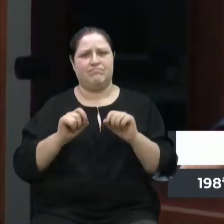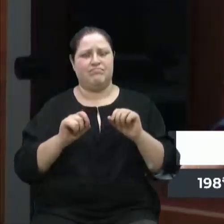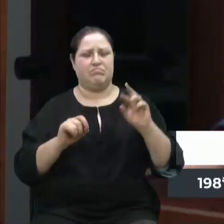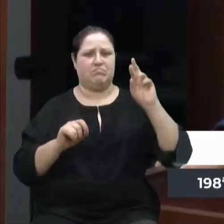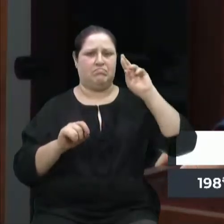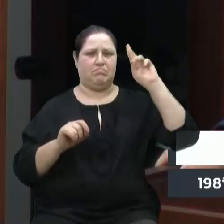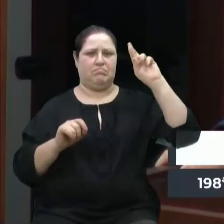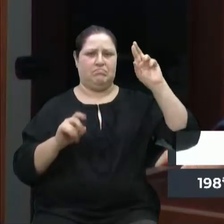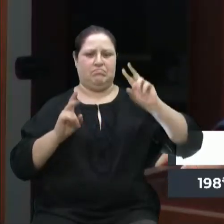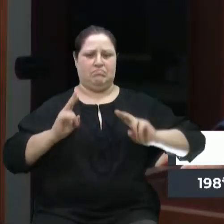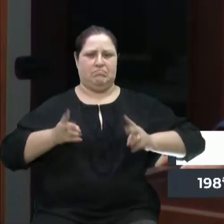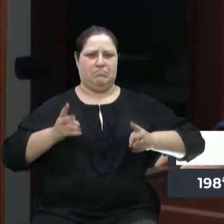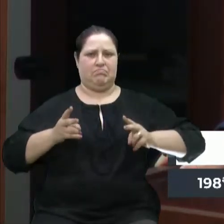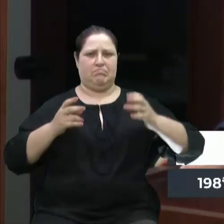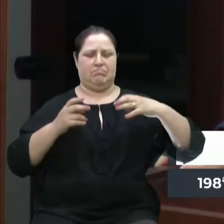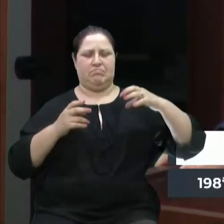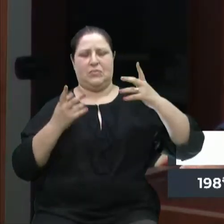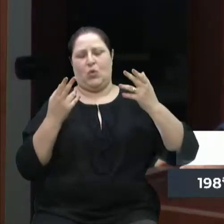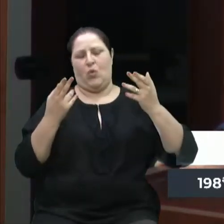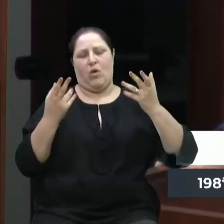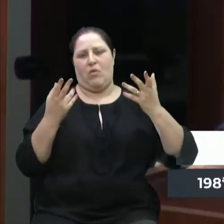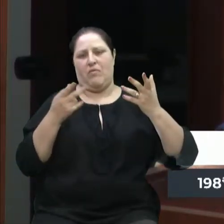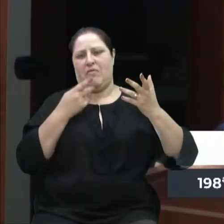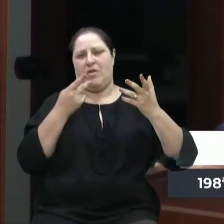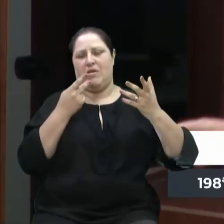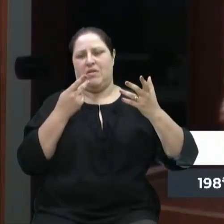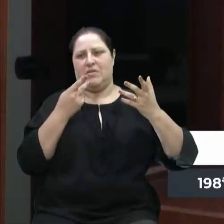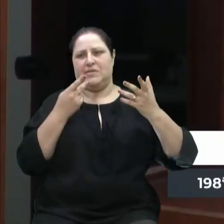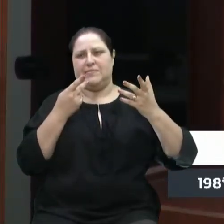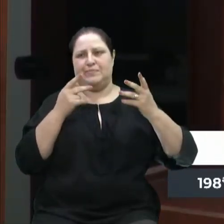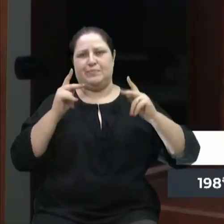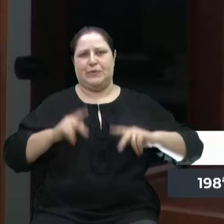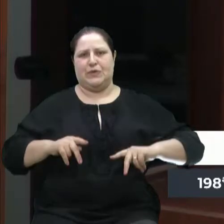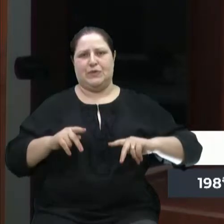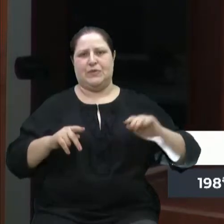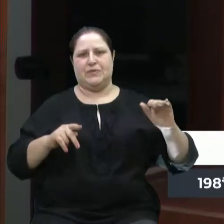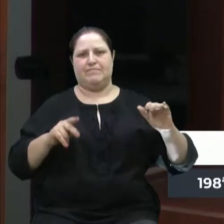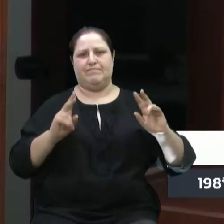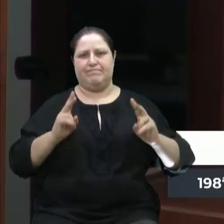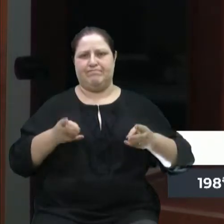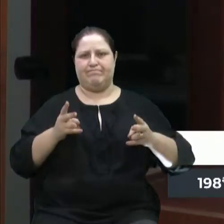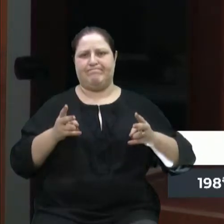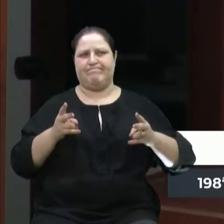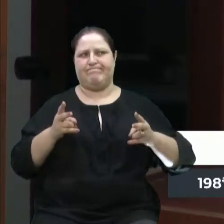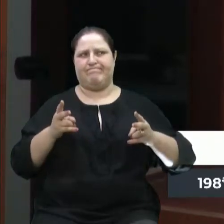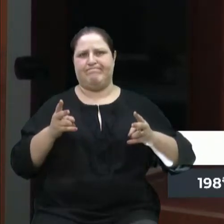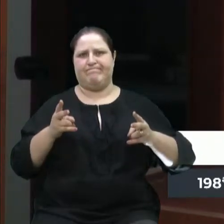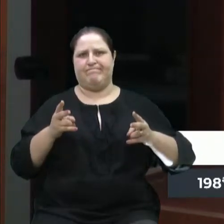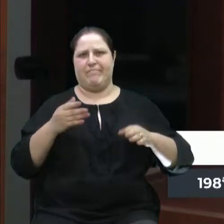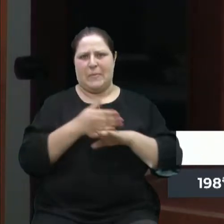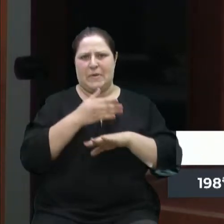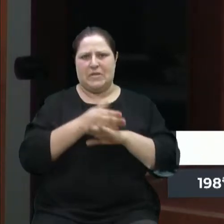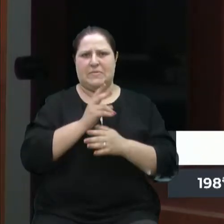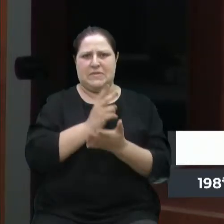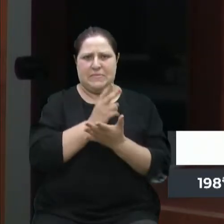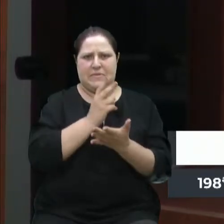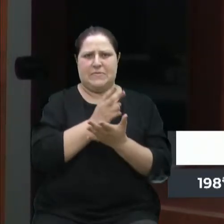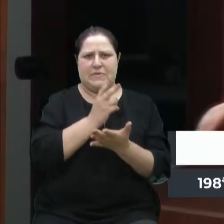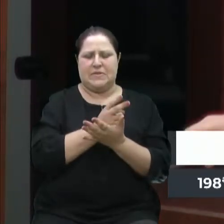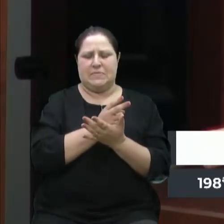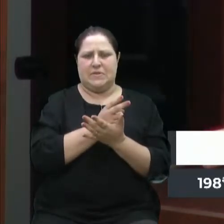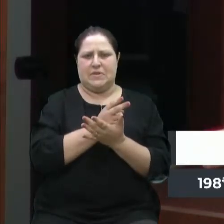eu acho que nesse momento ela tem sido potencializada pelos recursos do fundo partidário.